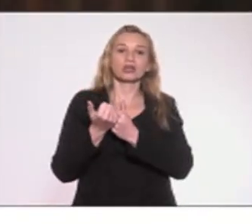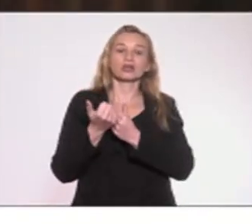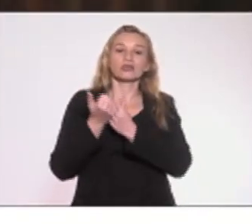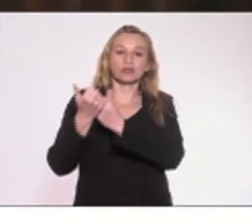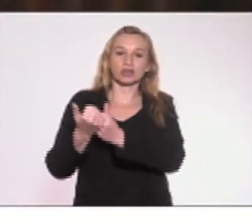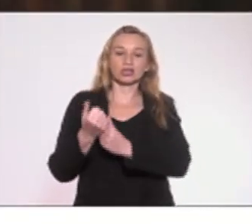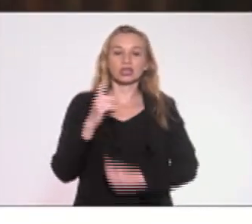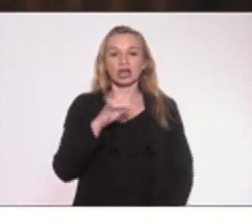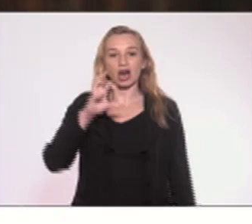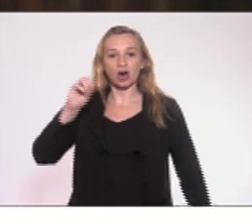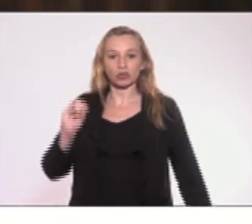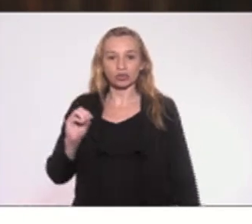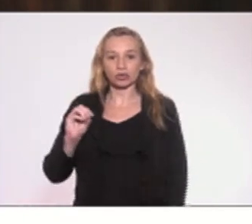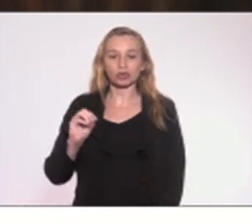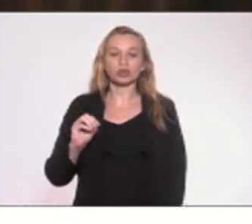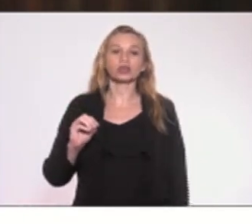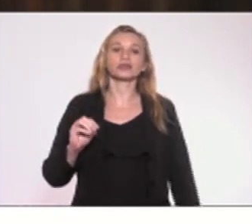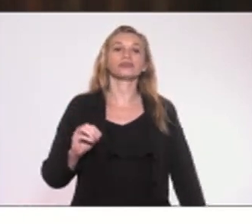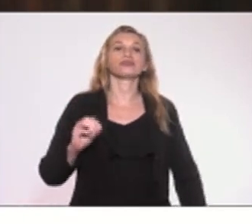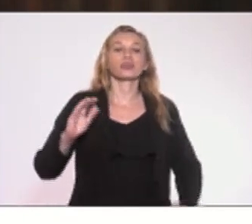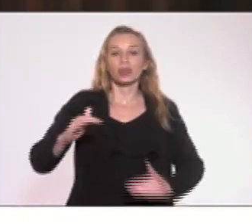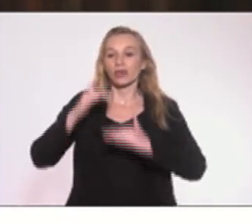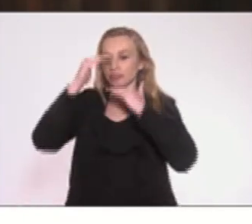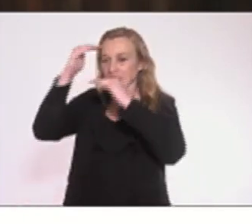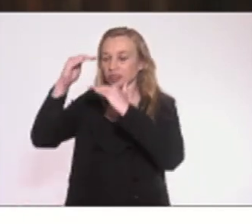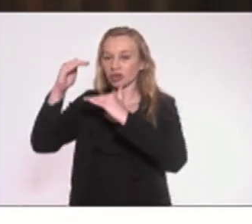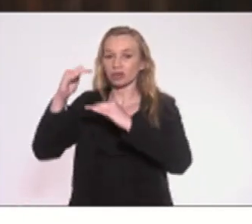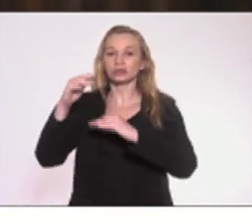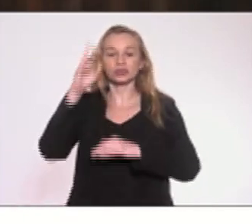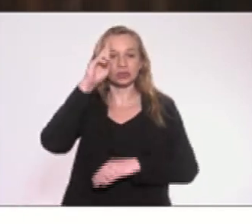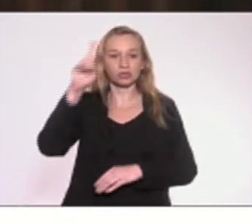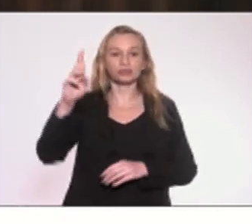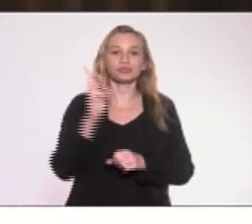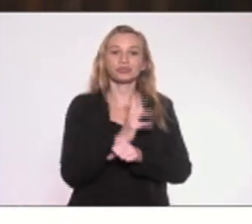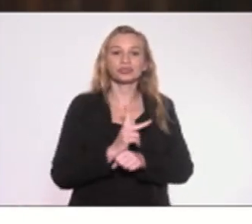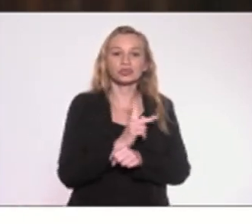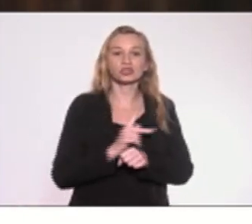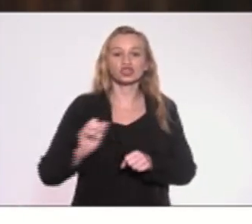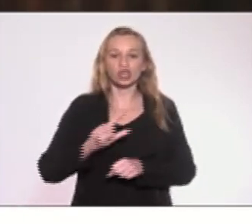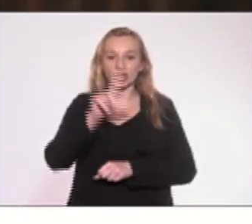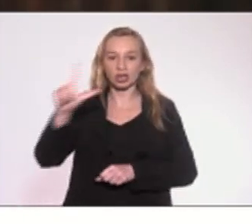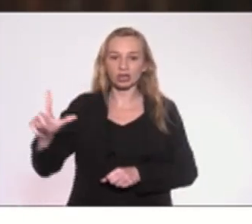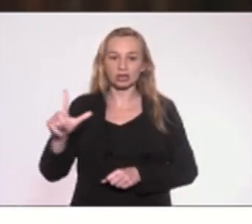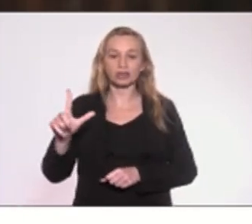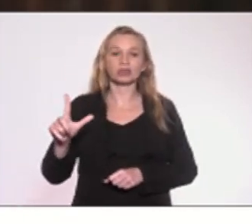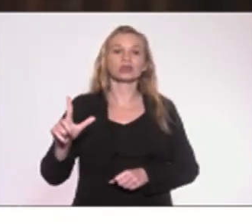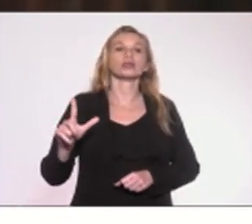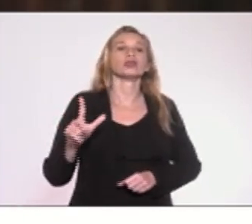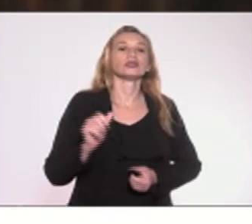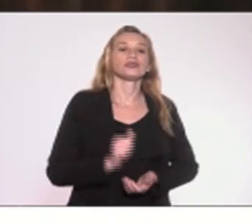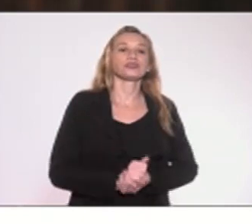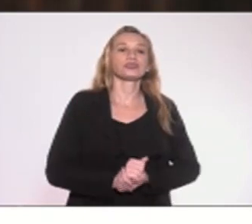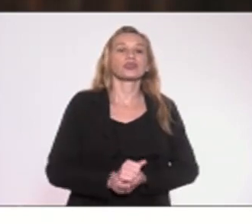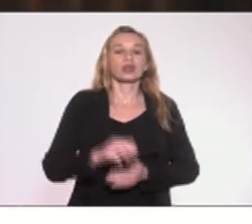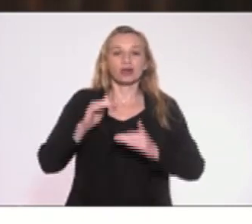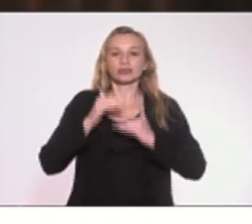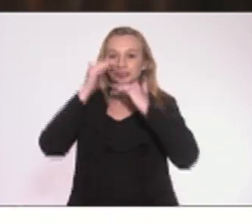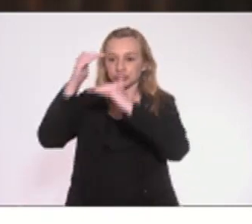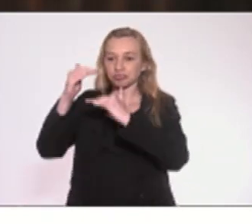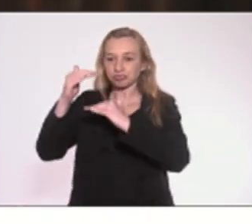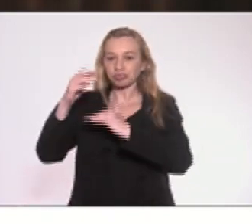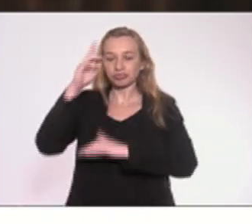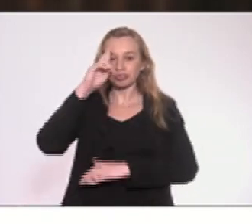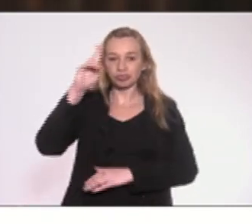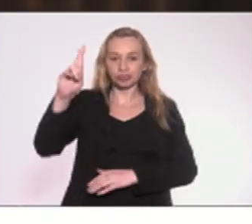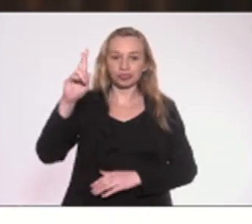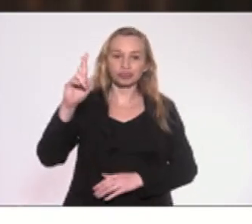Castro. Excelentíssimo senhor procurador-geral de Justiça, Eduardo Gussen. Excelentíssimo senhor deputado estadual, Carlos Augusto